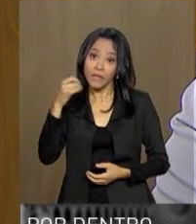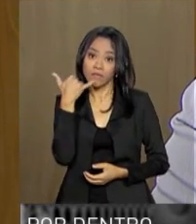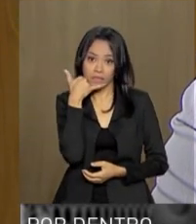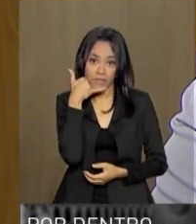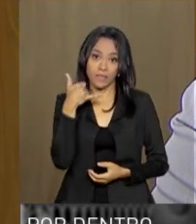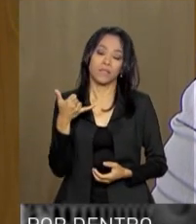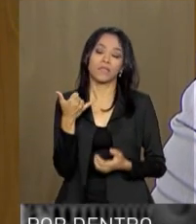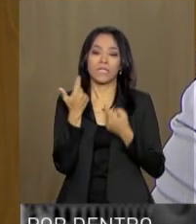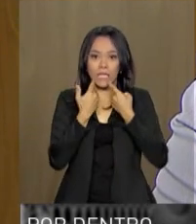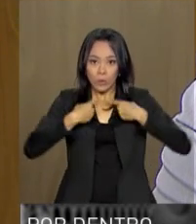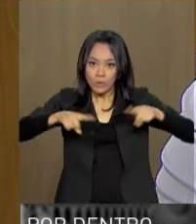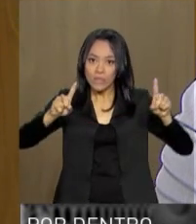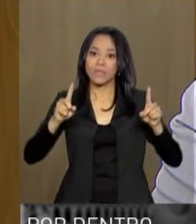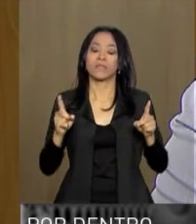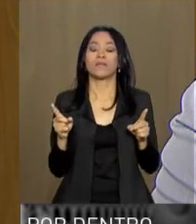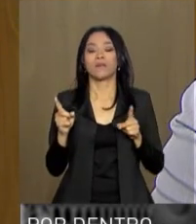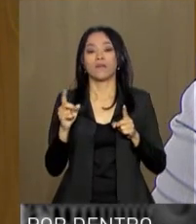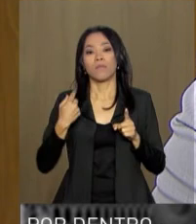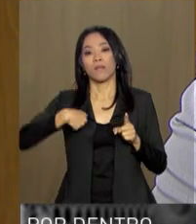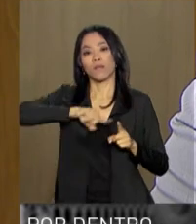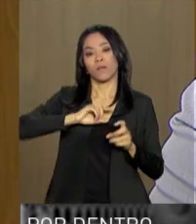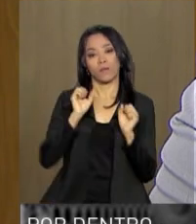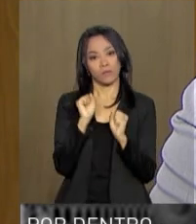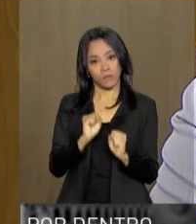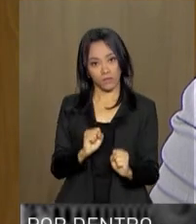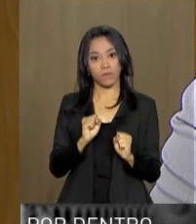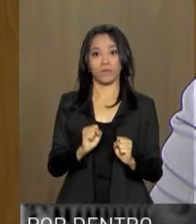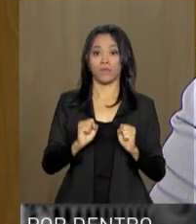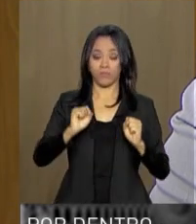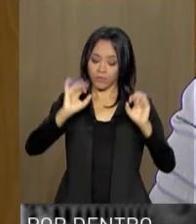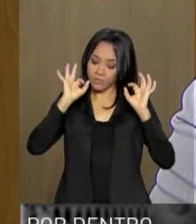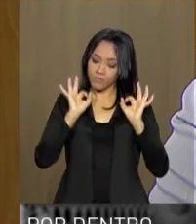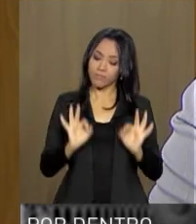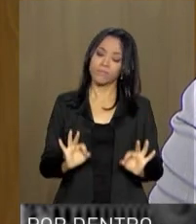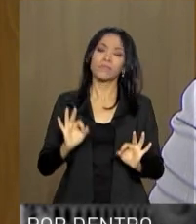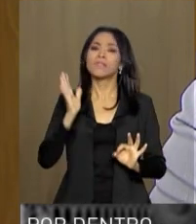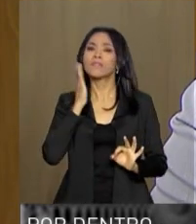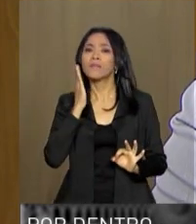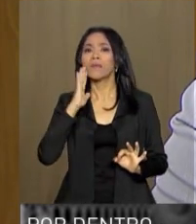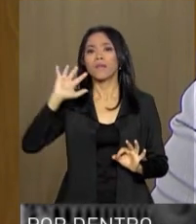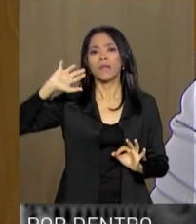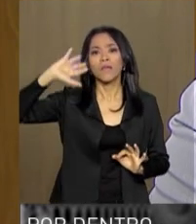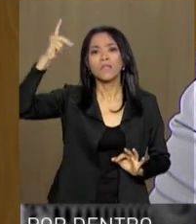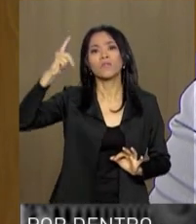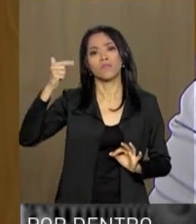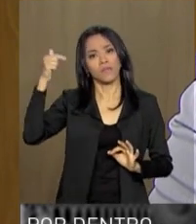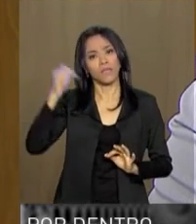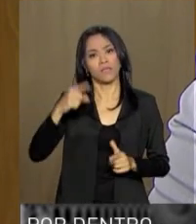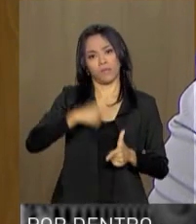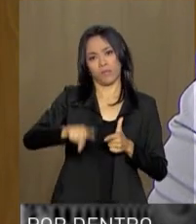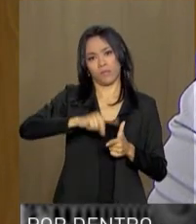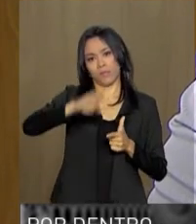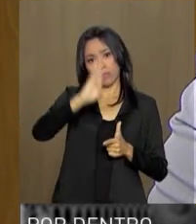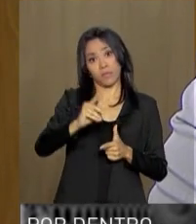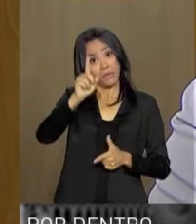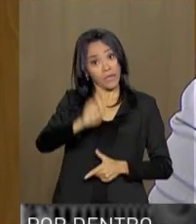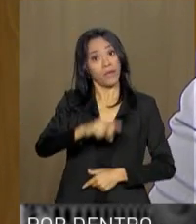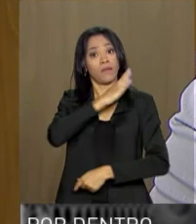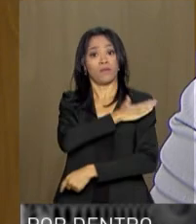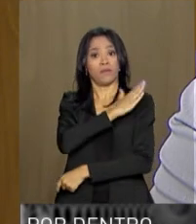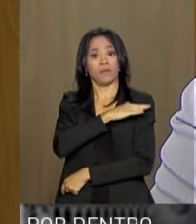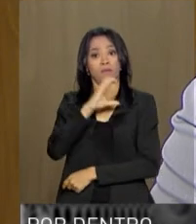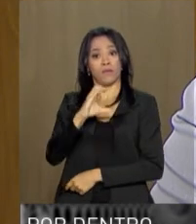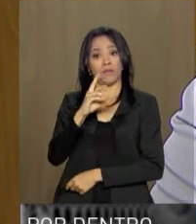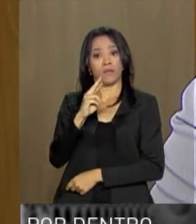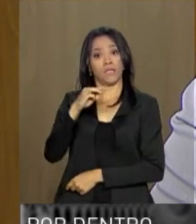que para que nós possamos é é realmente tratar do racismo como crime no brasil mas precisamos também no judiciário de